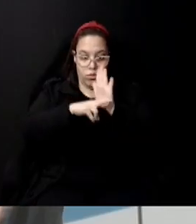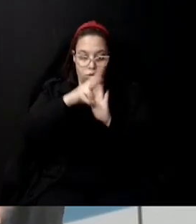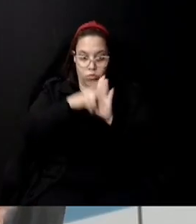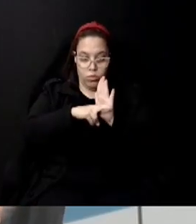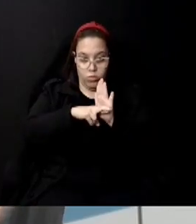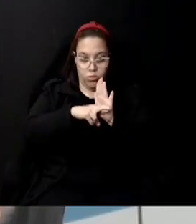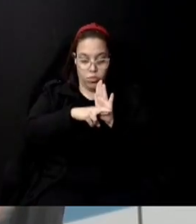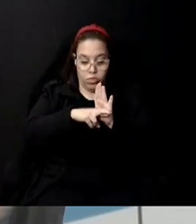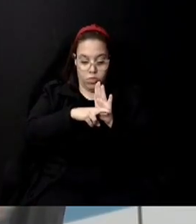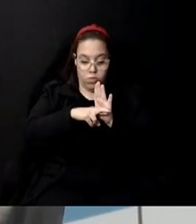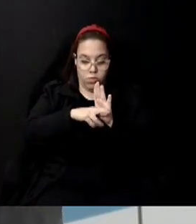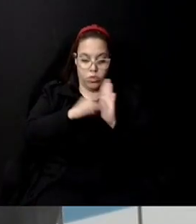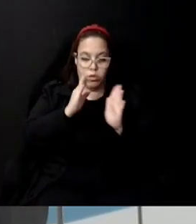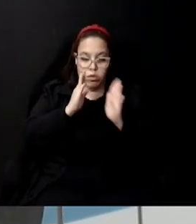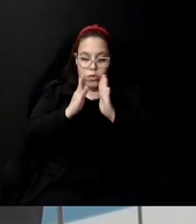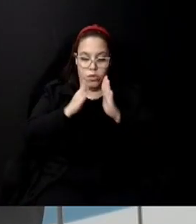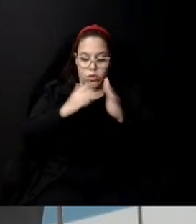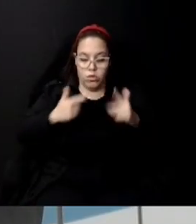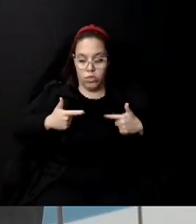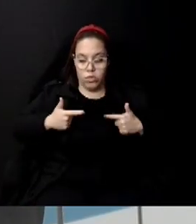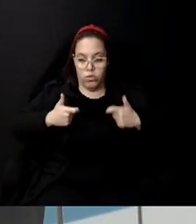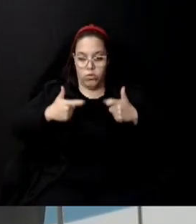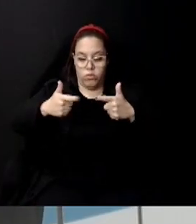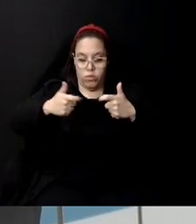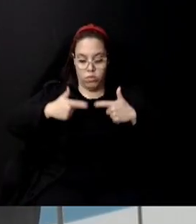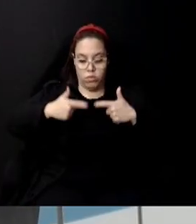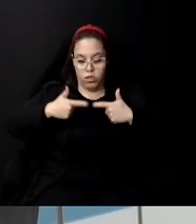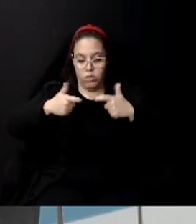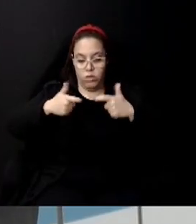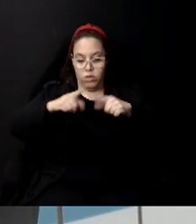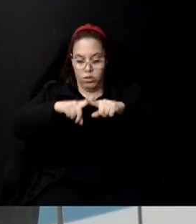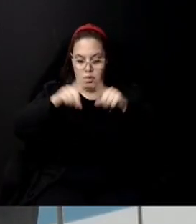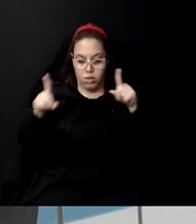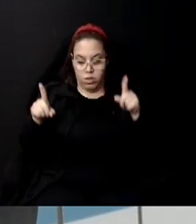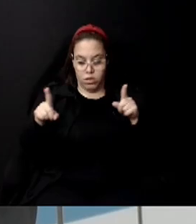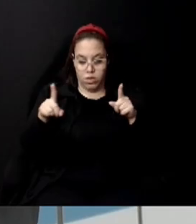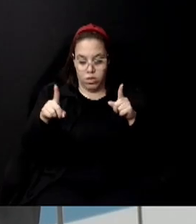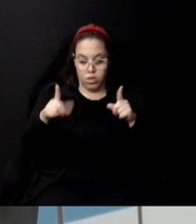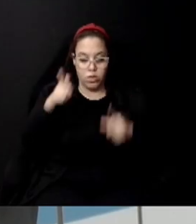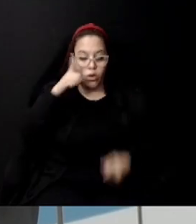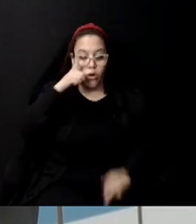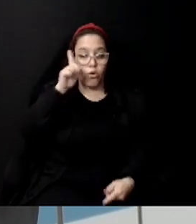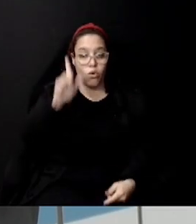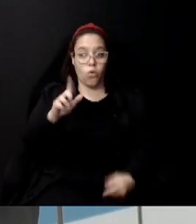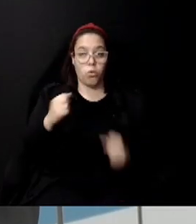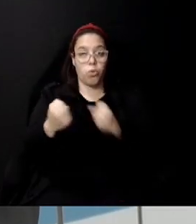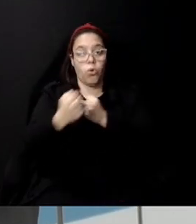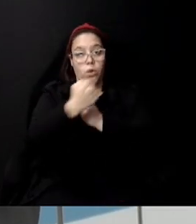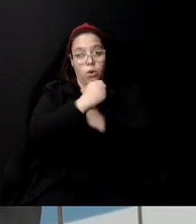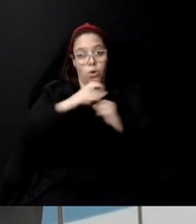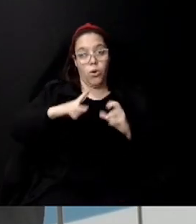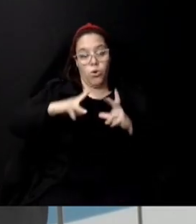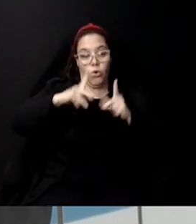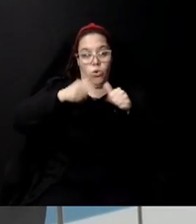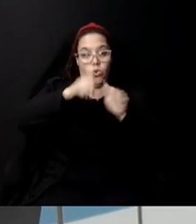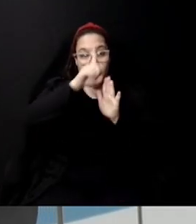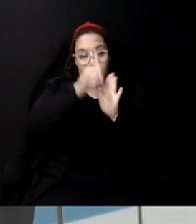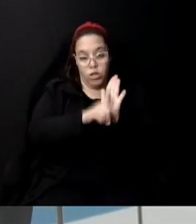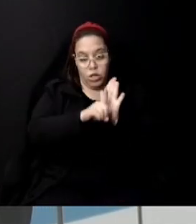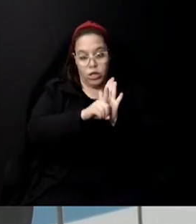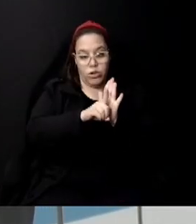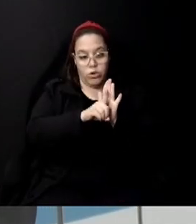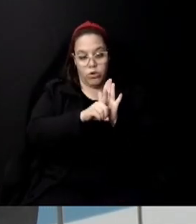durante os conflitos armados. Mas para que a gente consiga proteger todos esses direitos, não